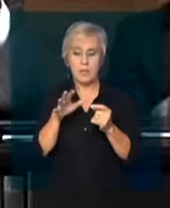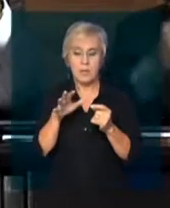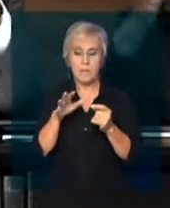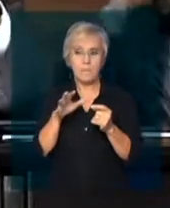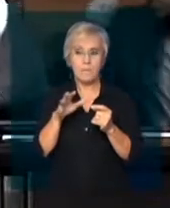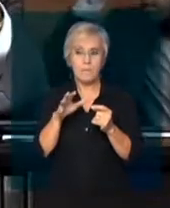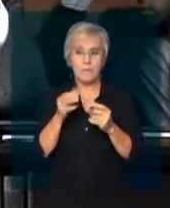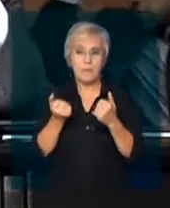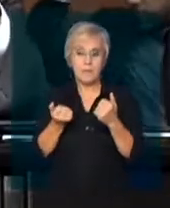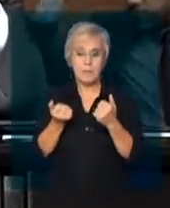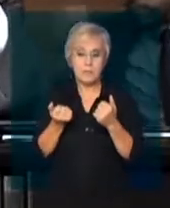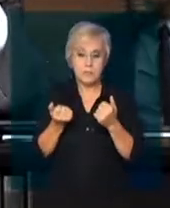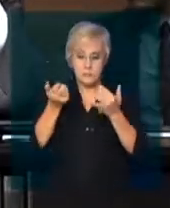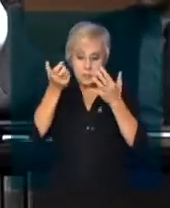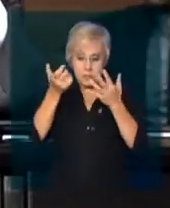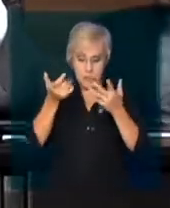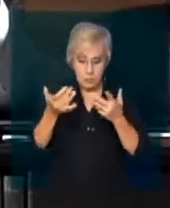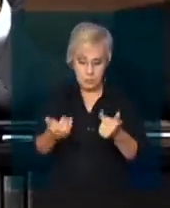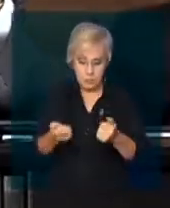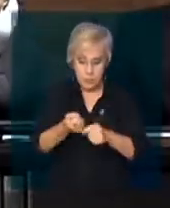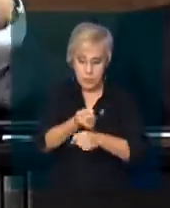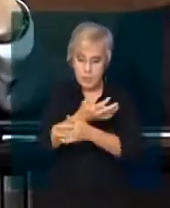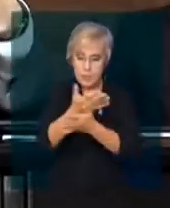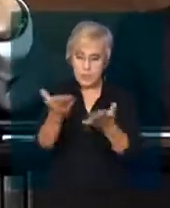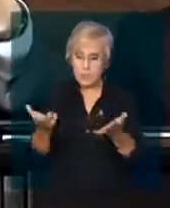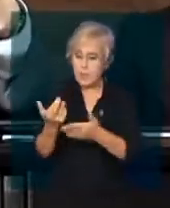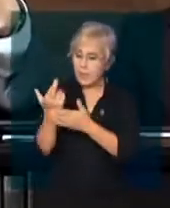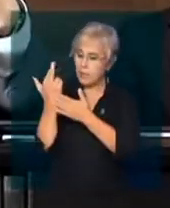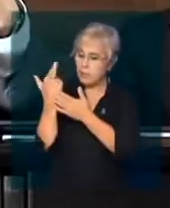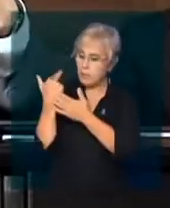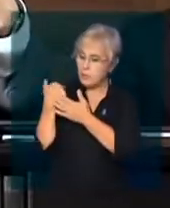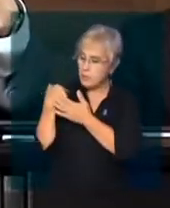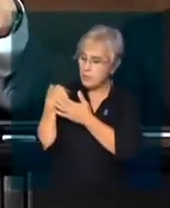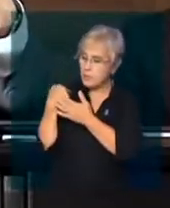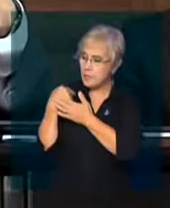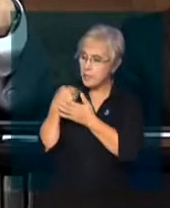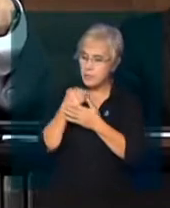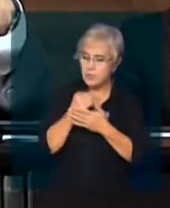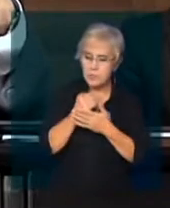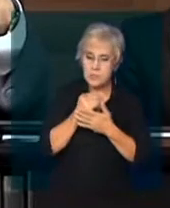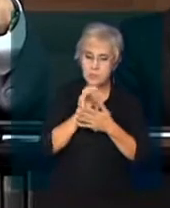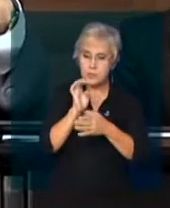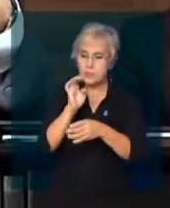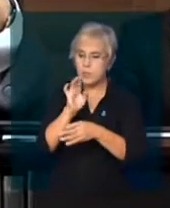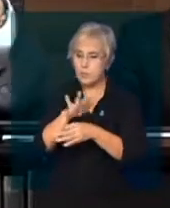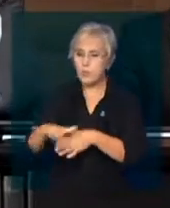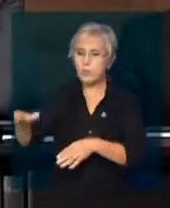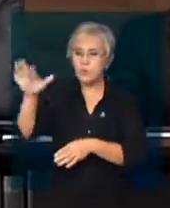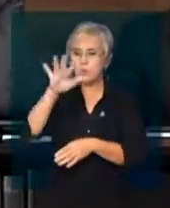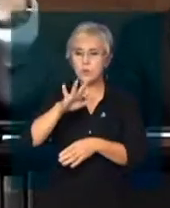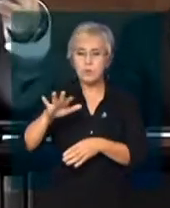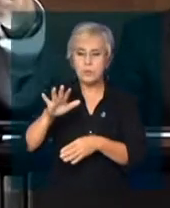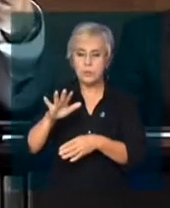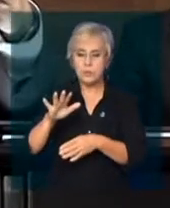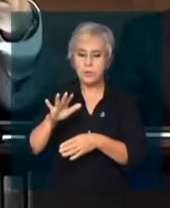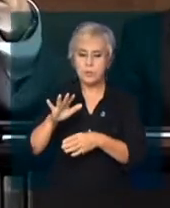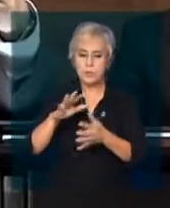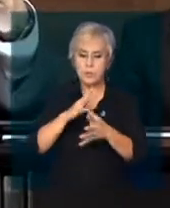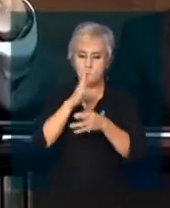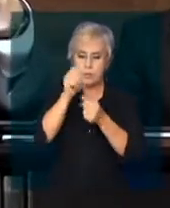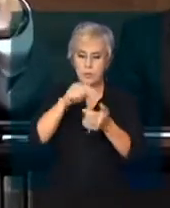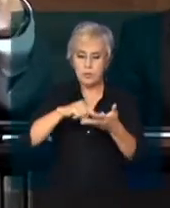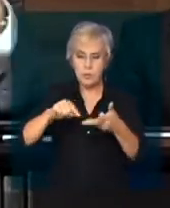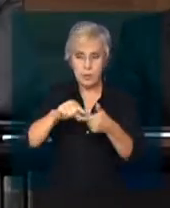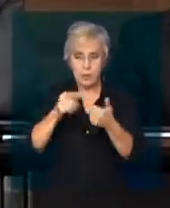porque tem obrigações e não tem como financiá-las. Isso que você está falando, isso é palco para uma